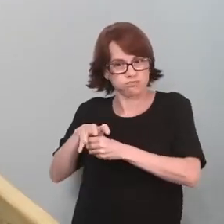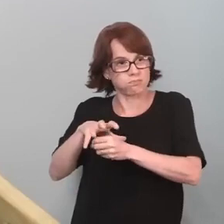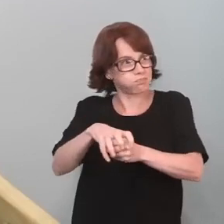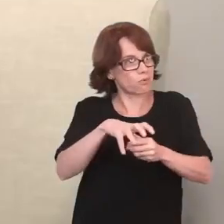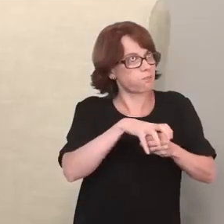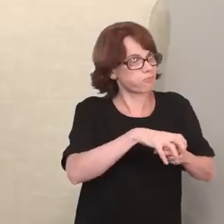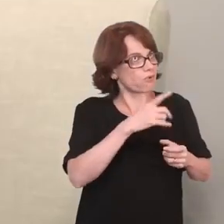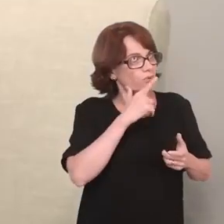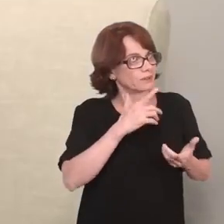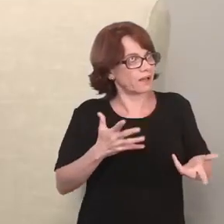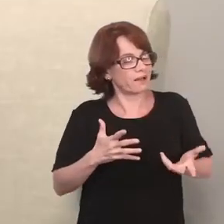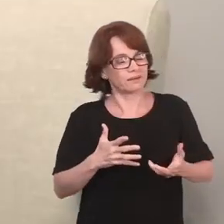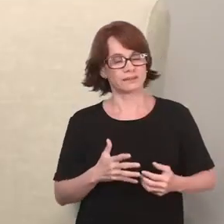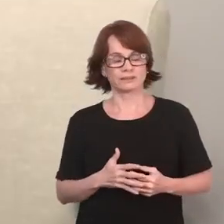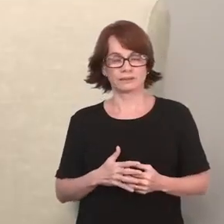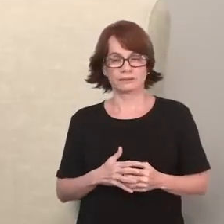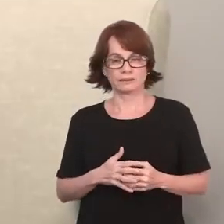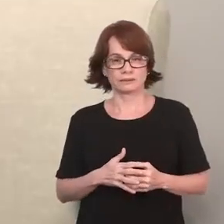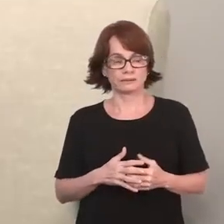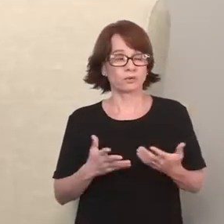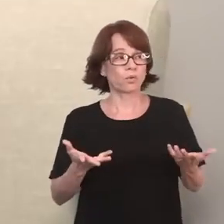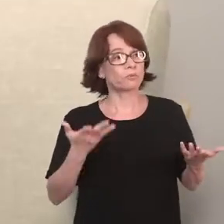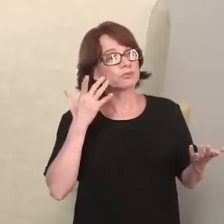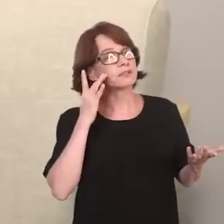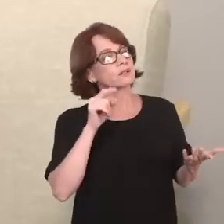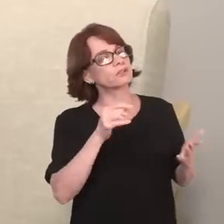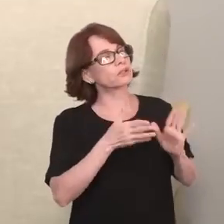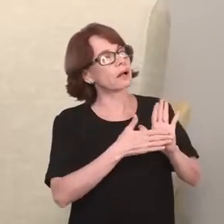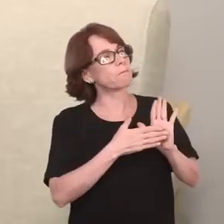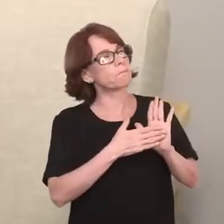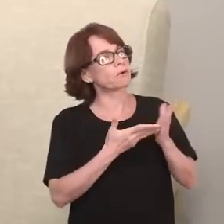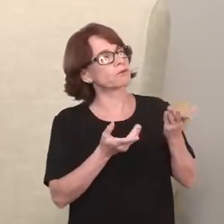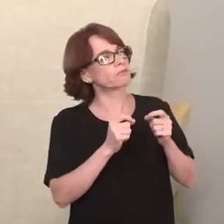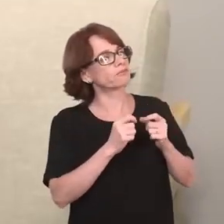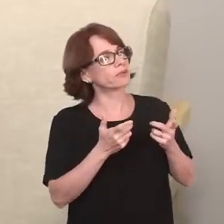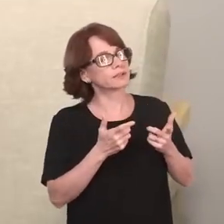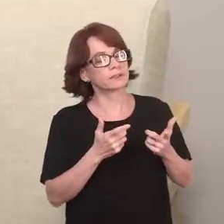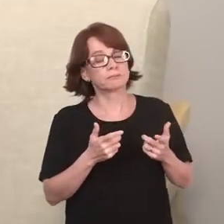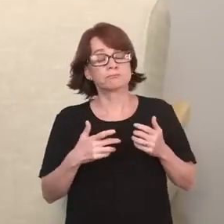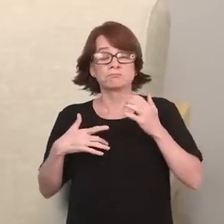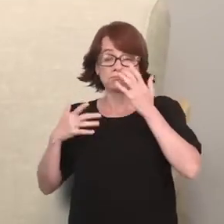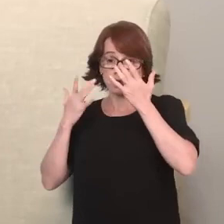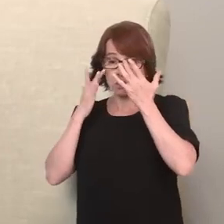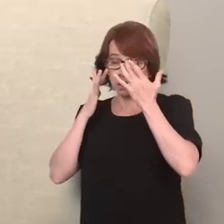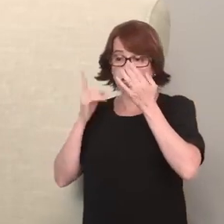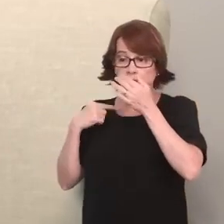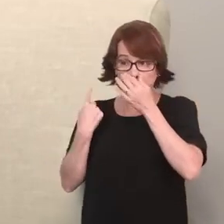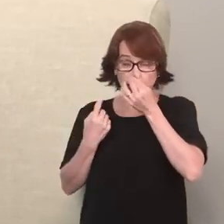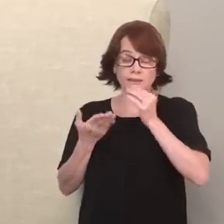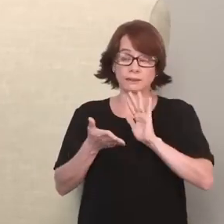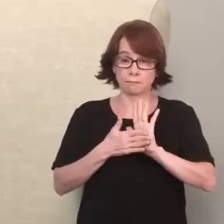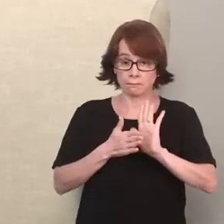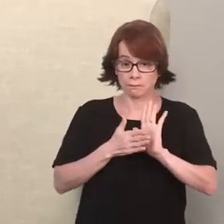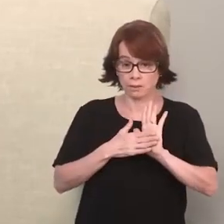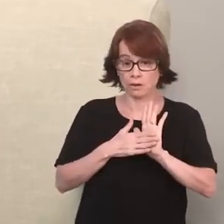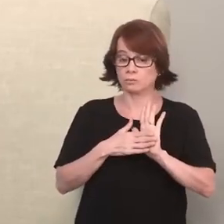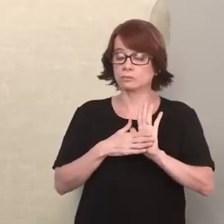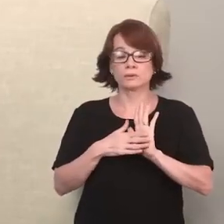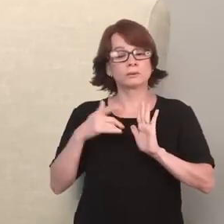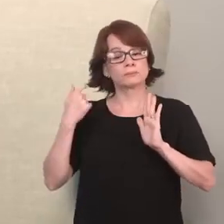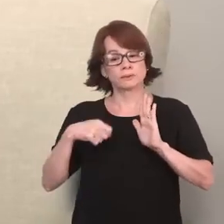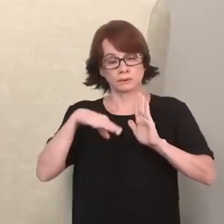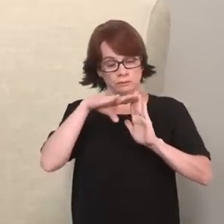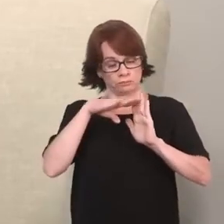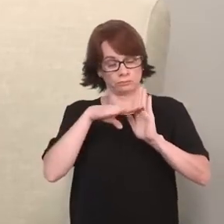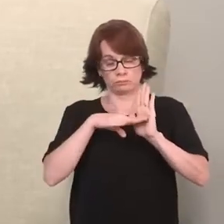novo? Eu acho que a pauta, assim, daqueles nossos valores